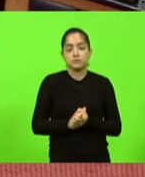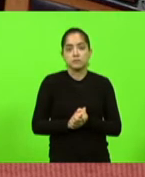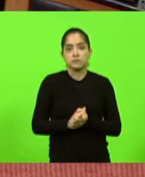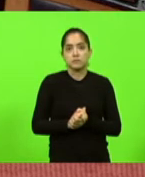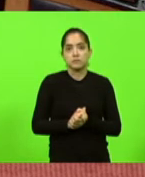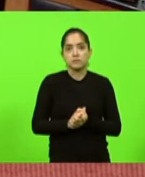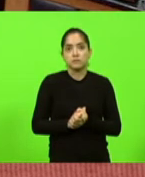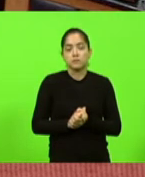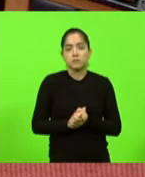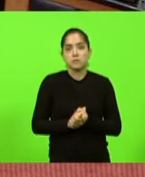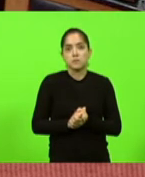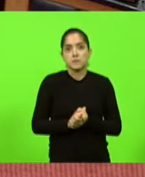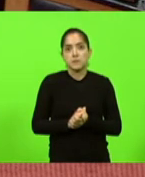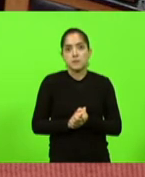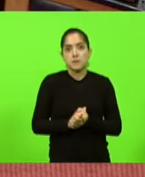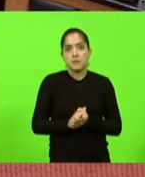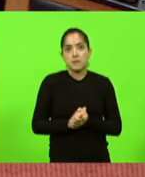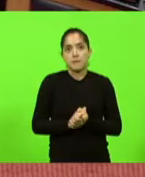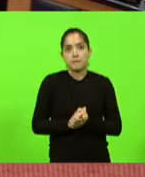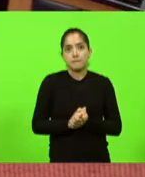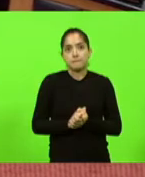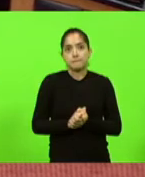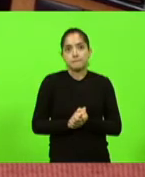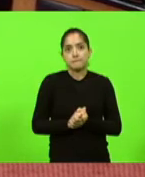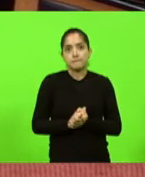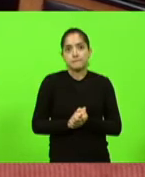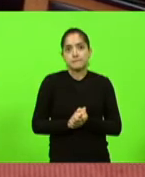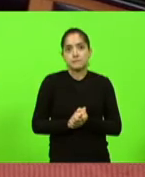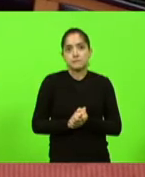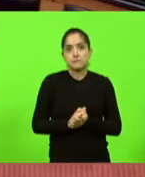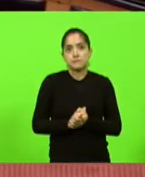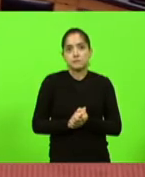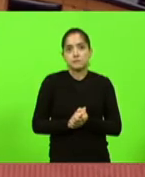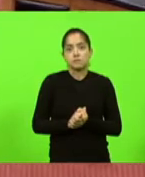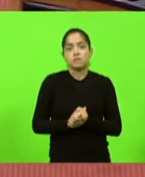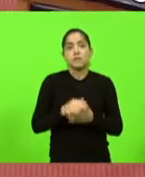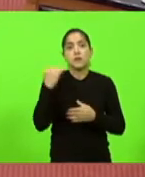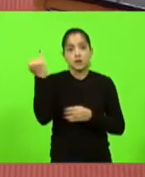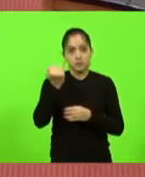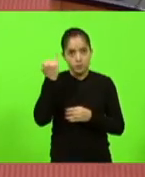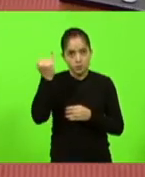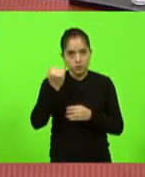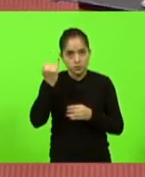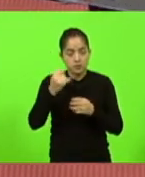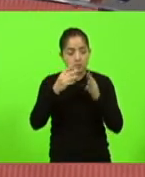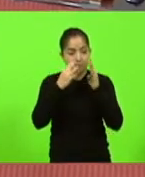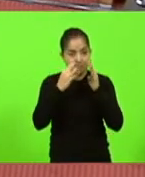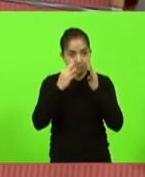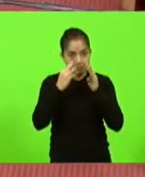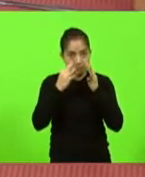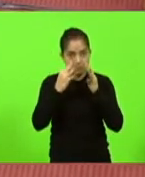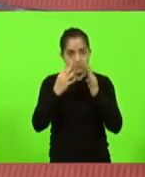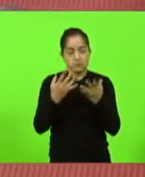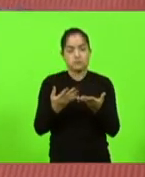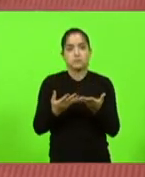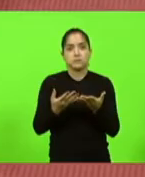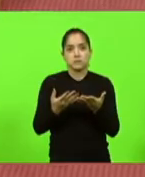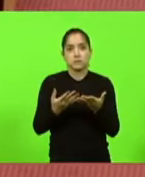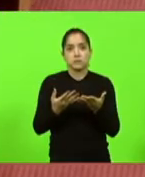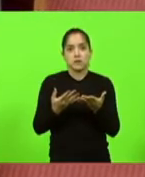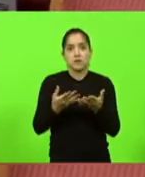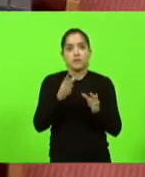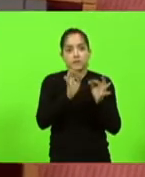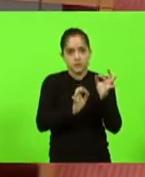Público. Presidente, é por isso que é importante, quando um está falando, os outros prestarem atenção. Eu quero fazer